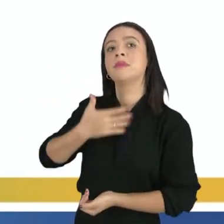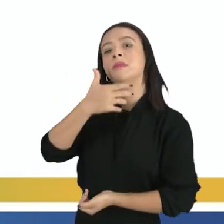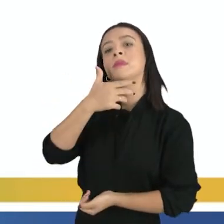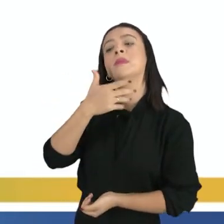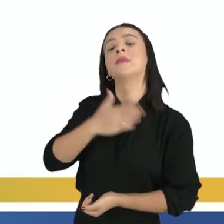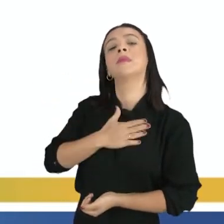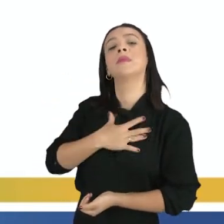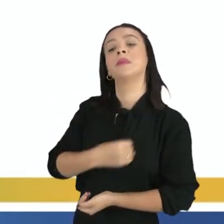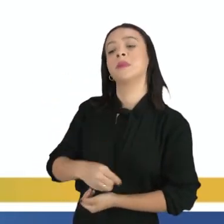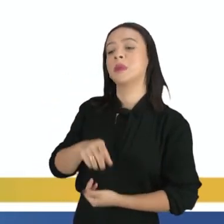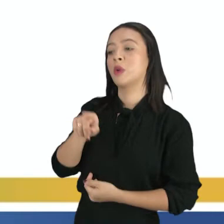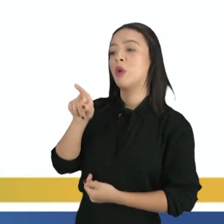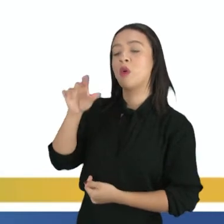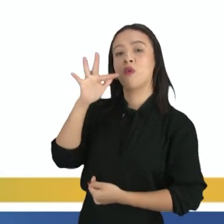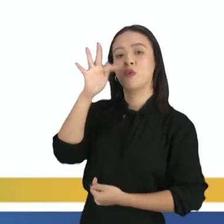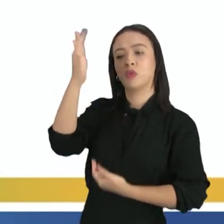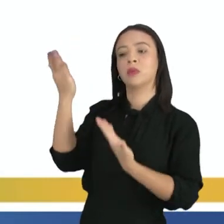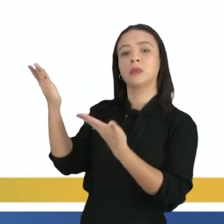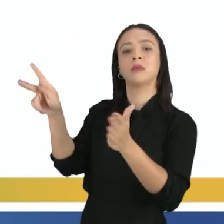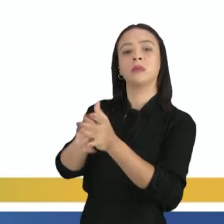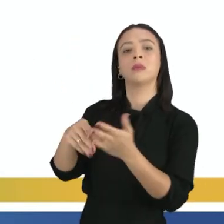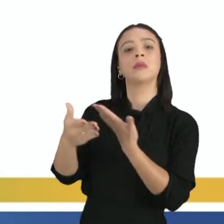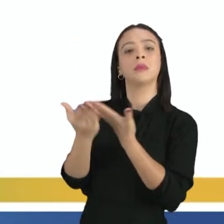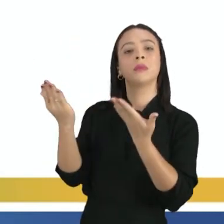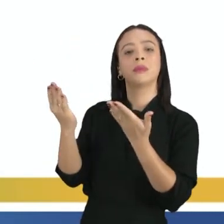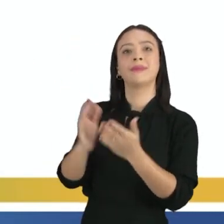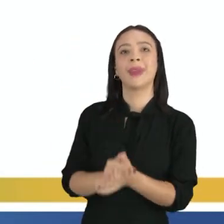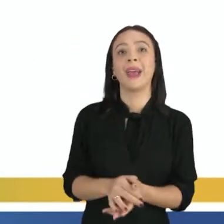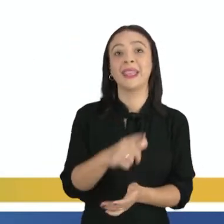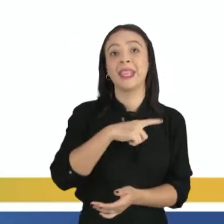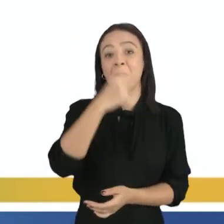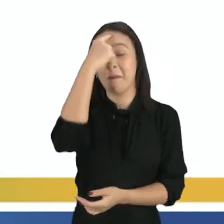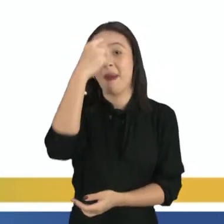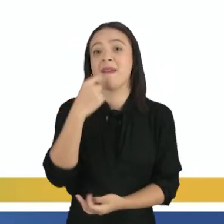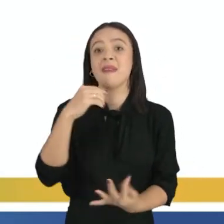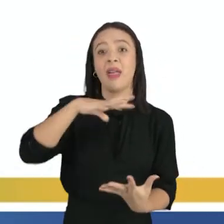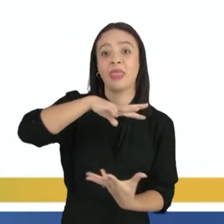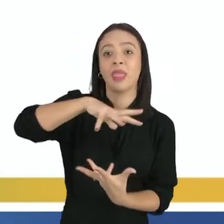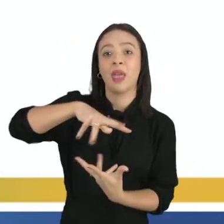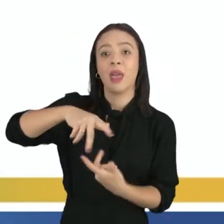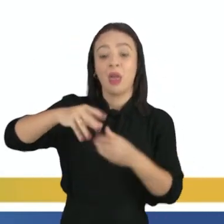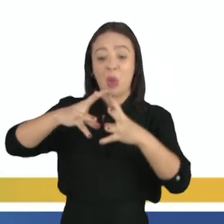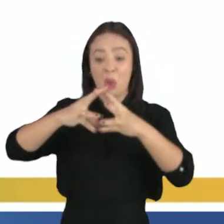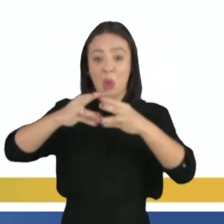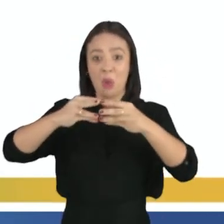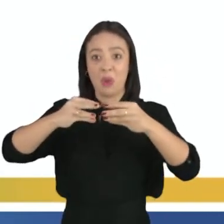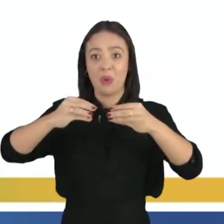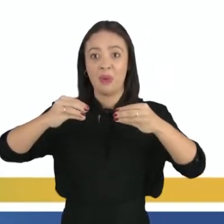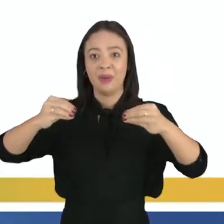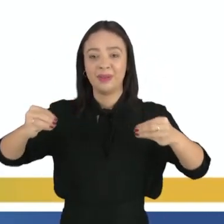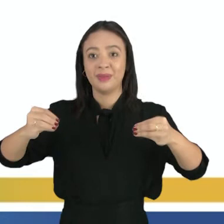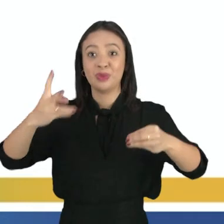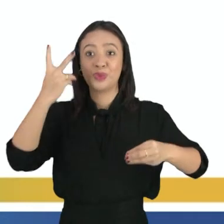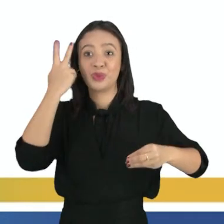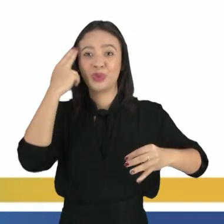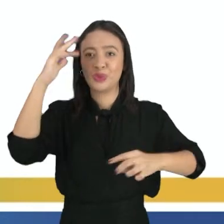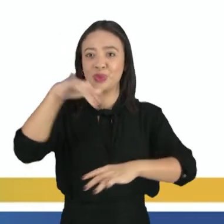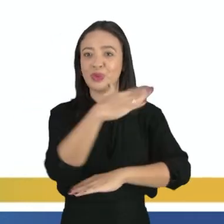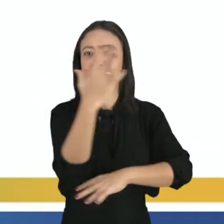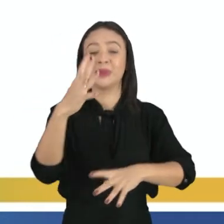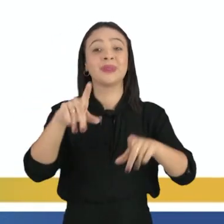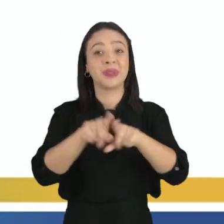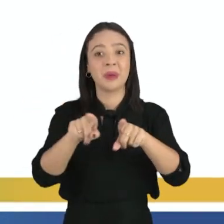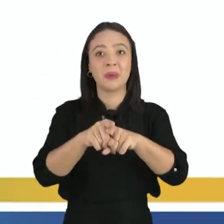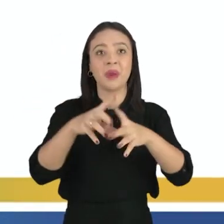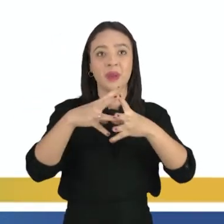dia isto será seu. E aí a terra ali já está se despedaçando, né? Já está se acabando. Os recursos naturais ali já estão se esgotando.